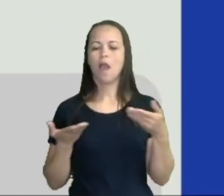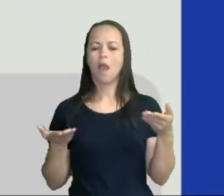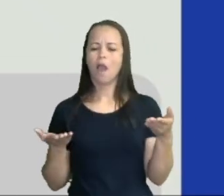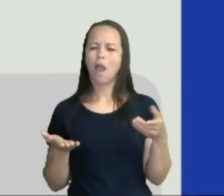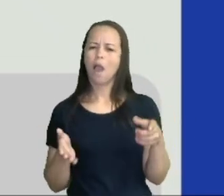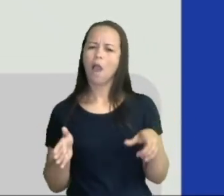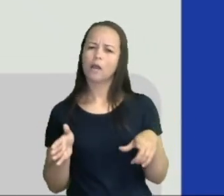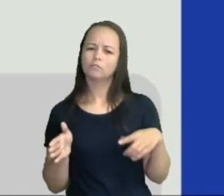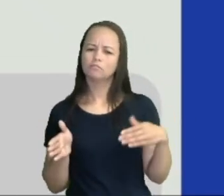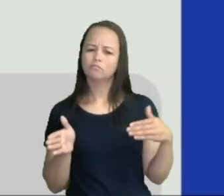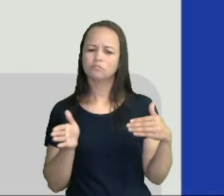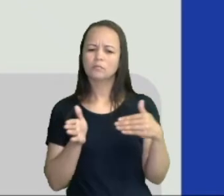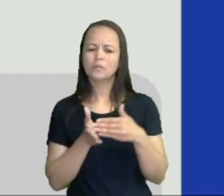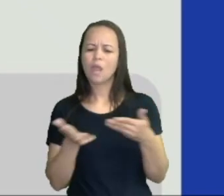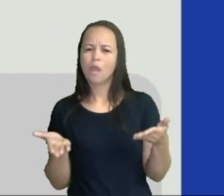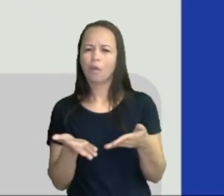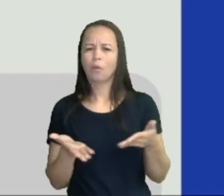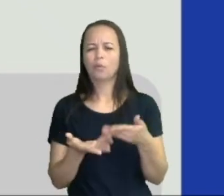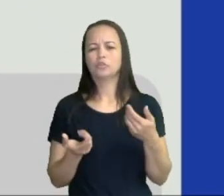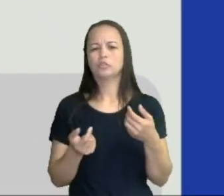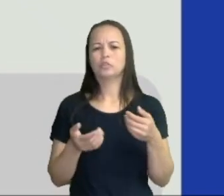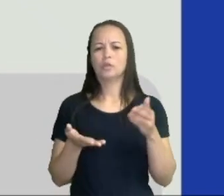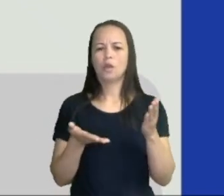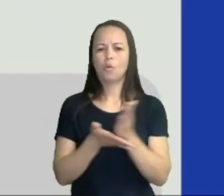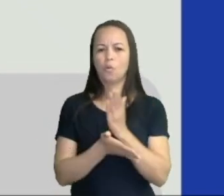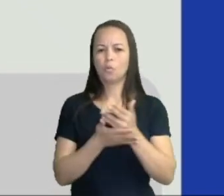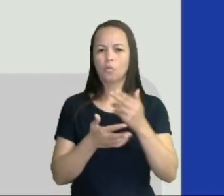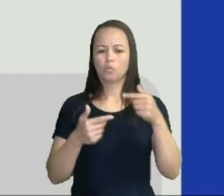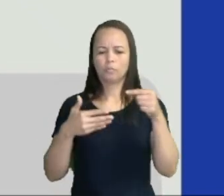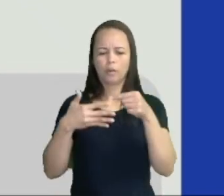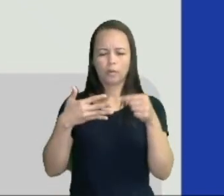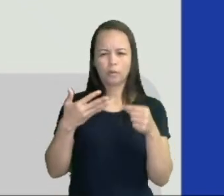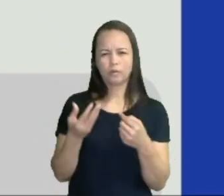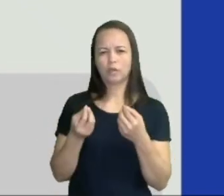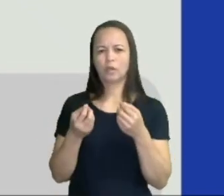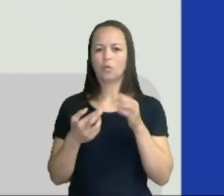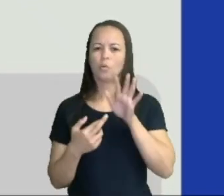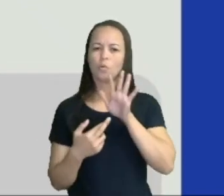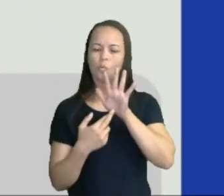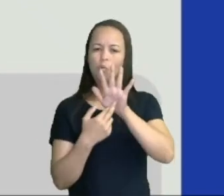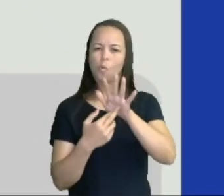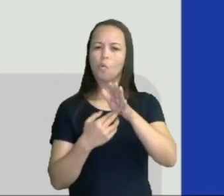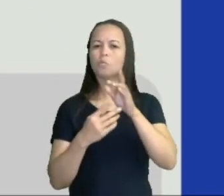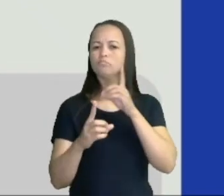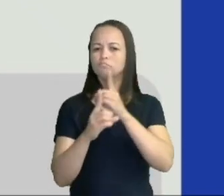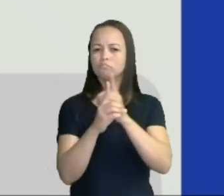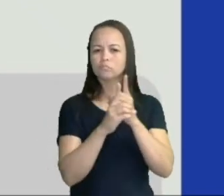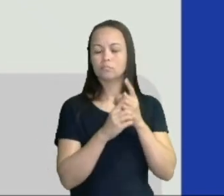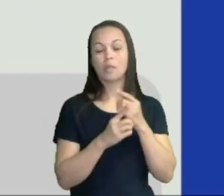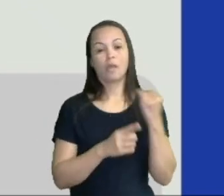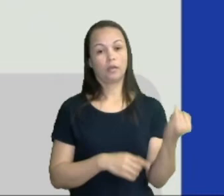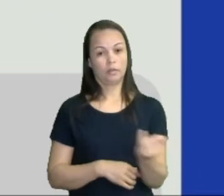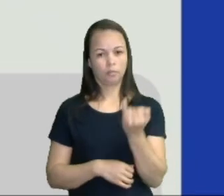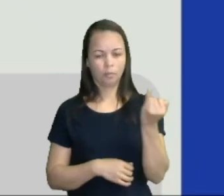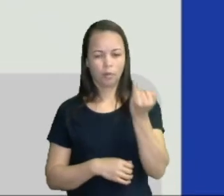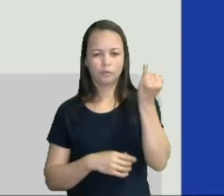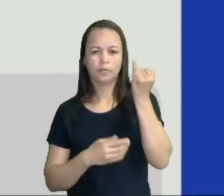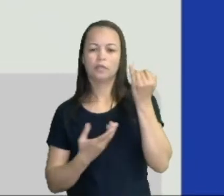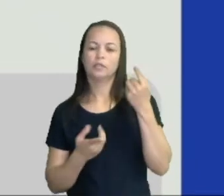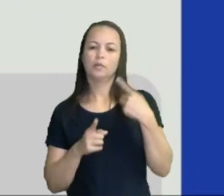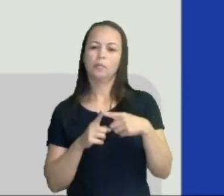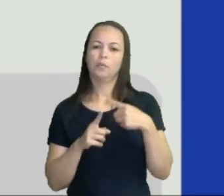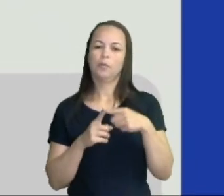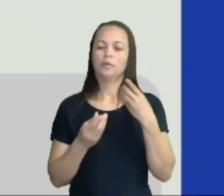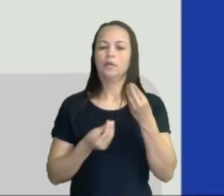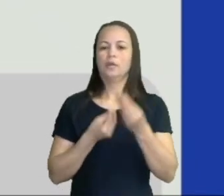alguns artigos encontram-se vigentes na França. Ele é importante porque institui